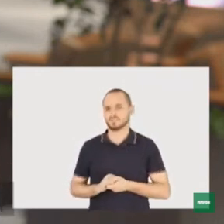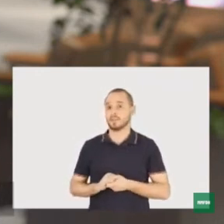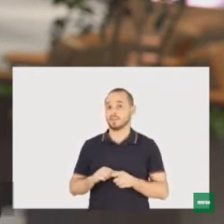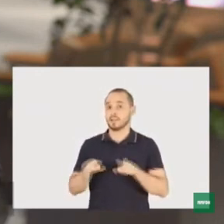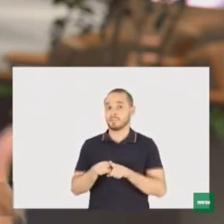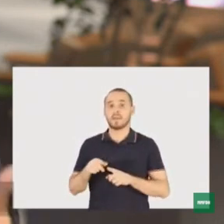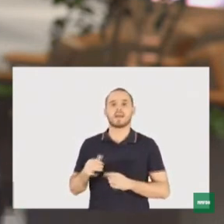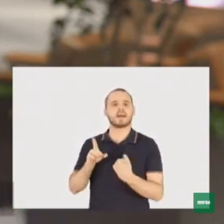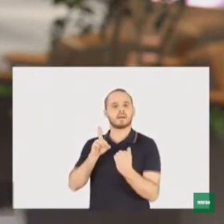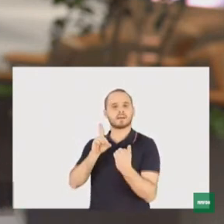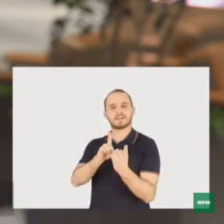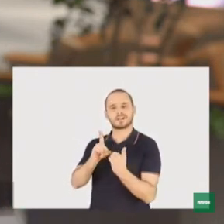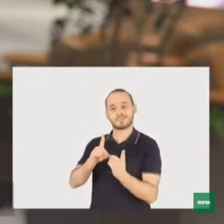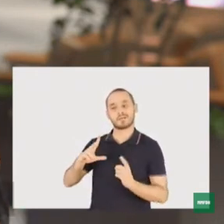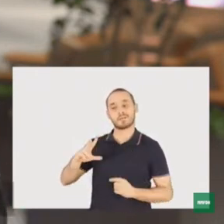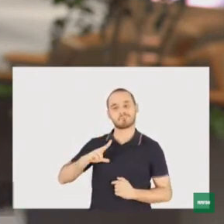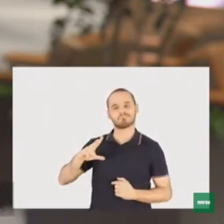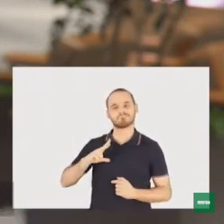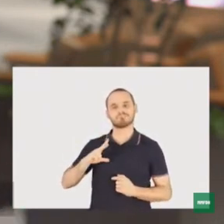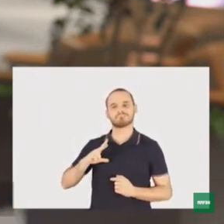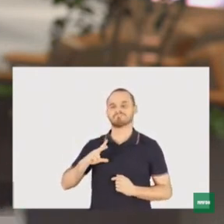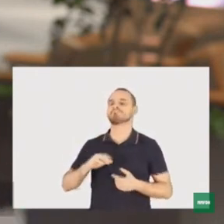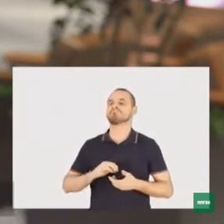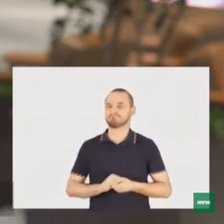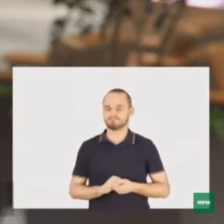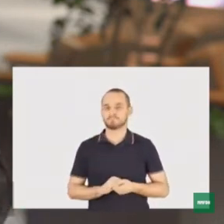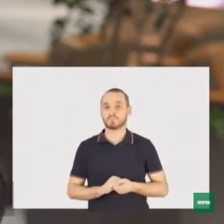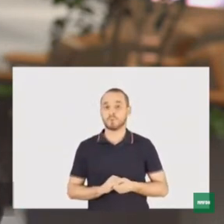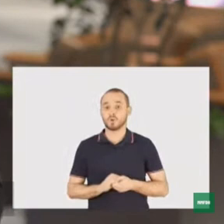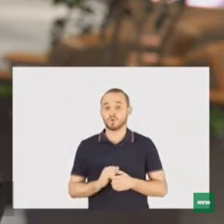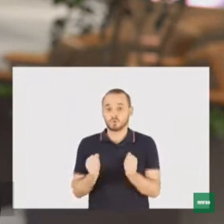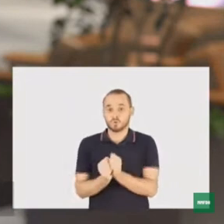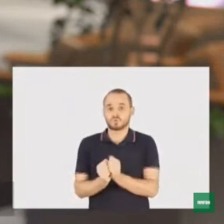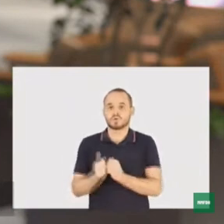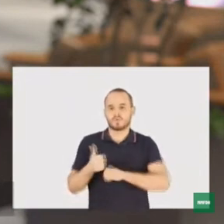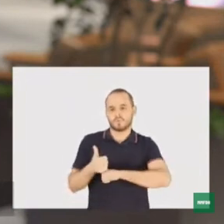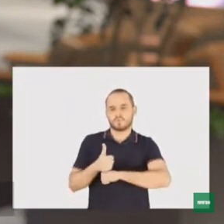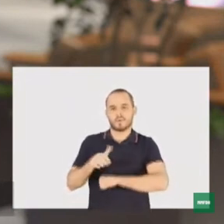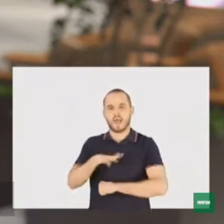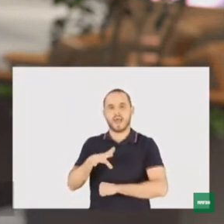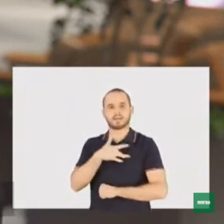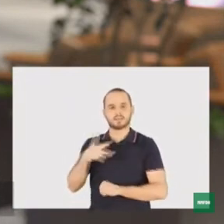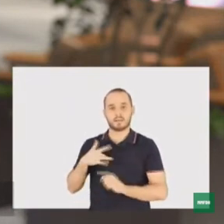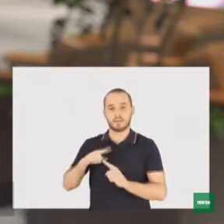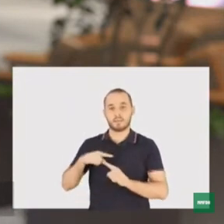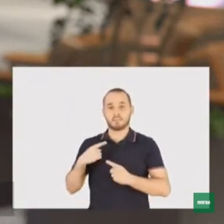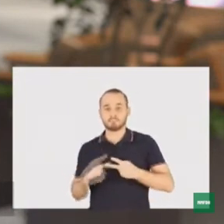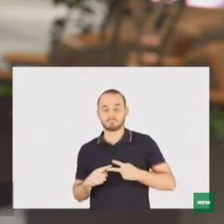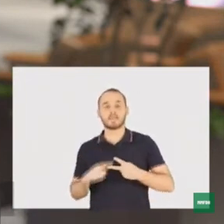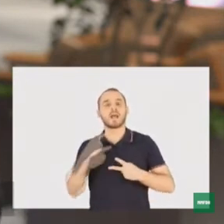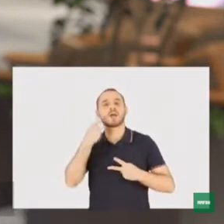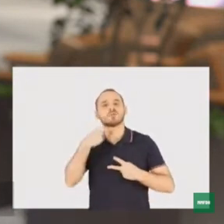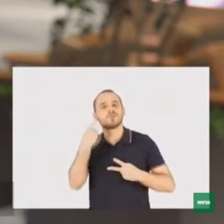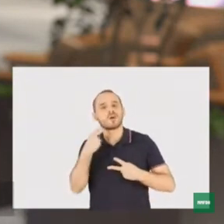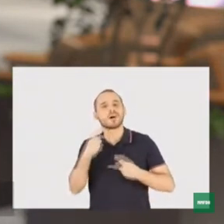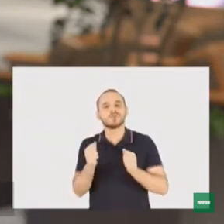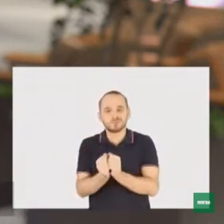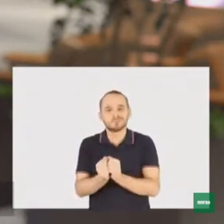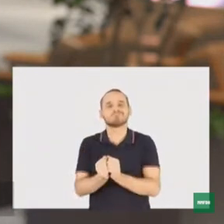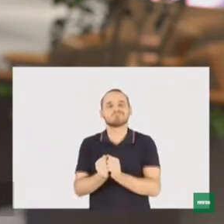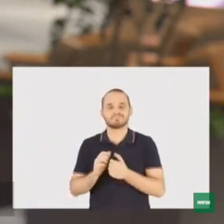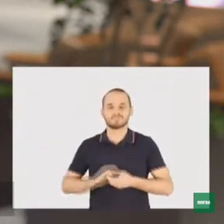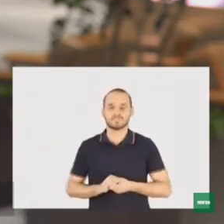incluindo atendimento personalizado e confidencial, feito por profissionais de saúde e advogados, e mais do que